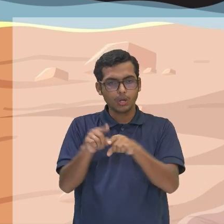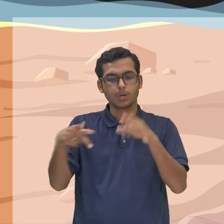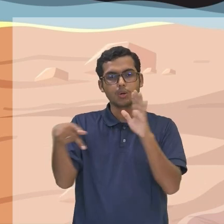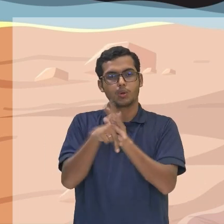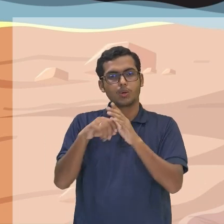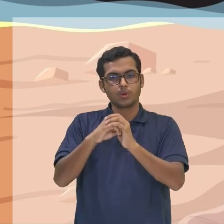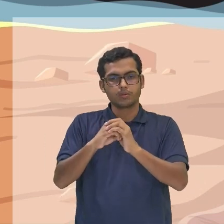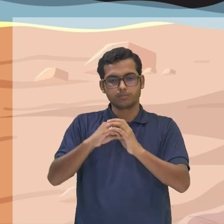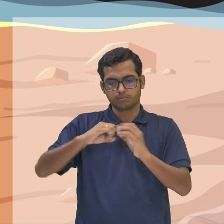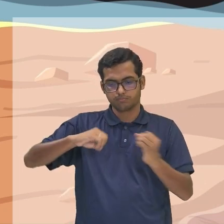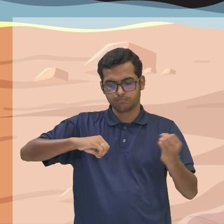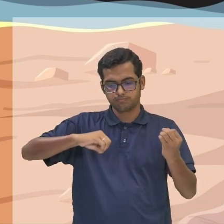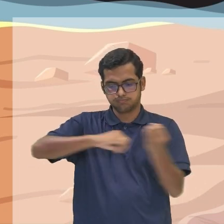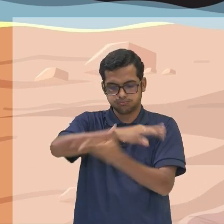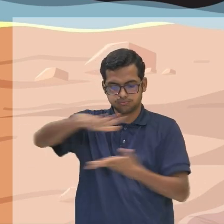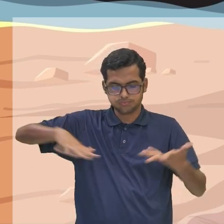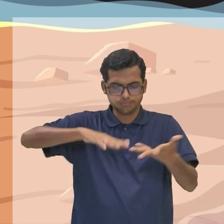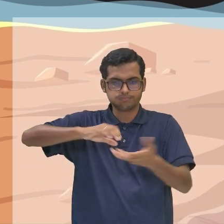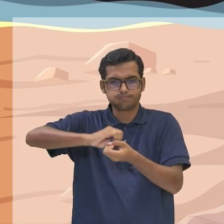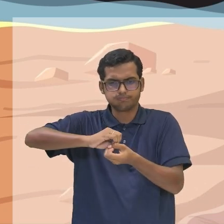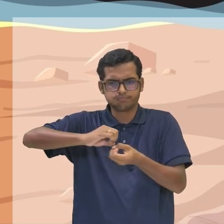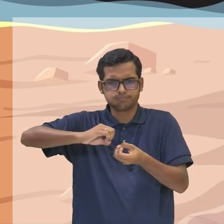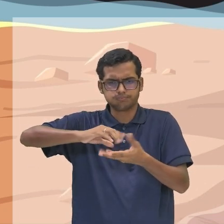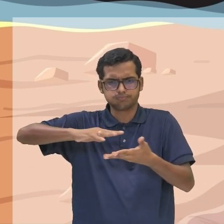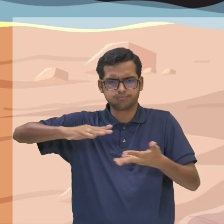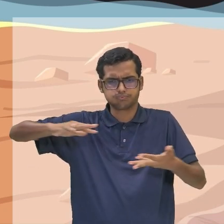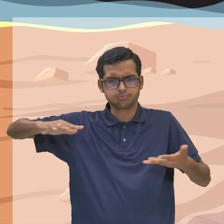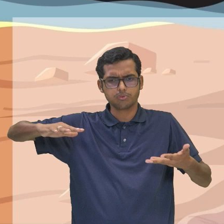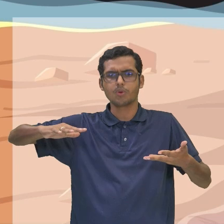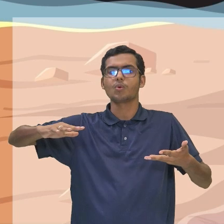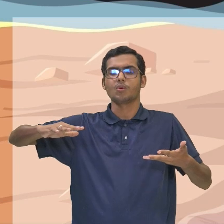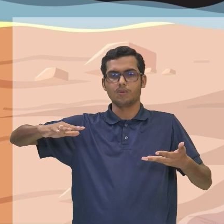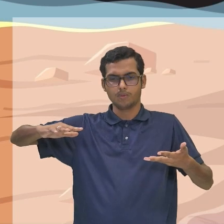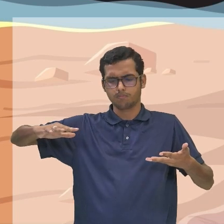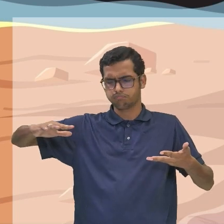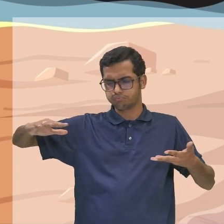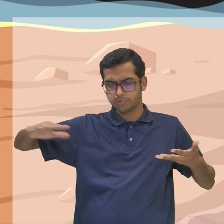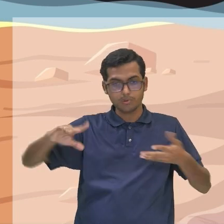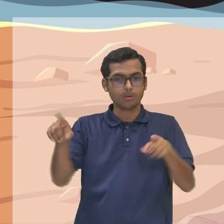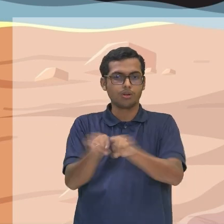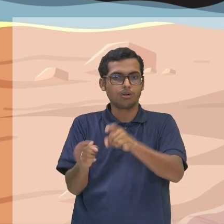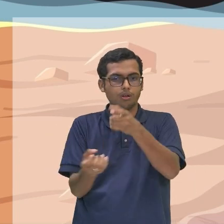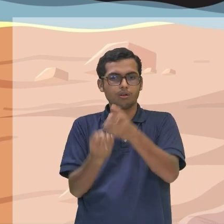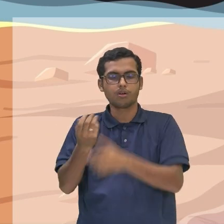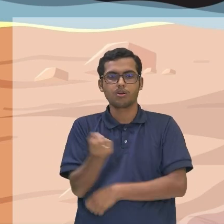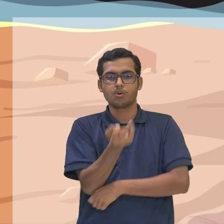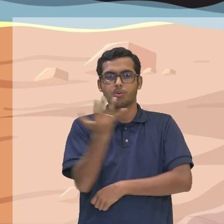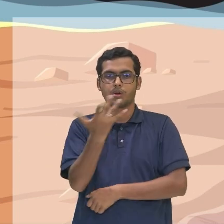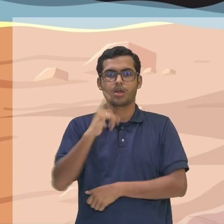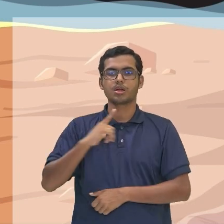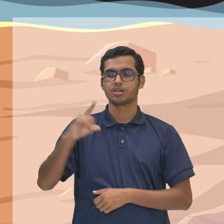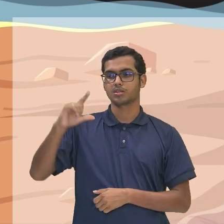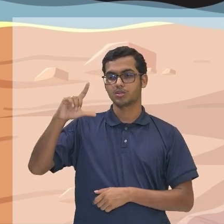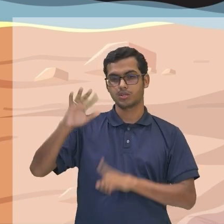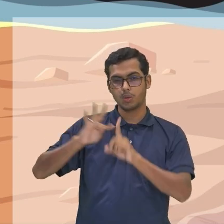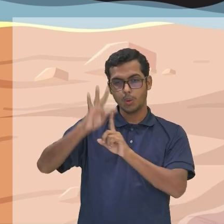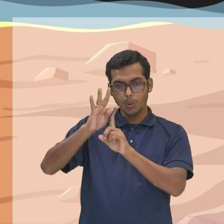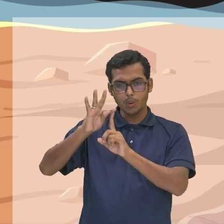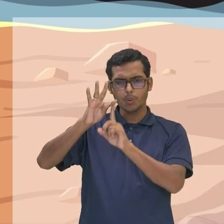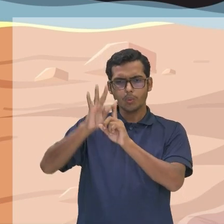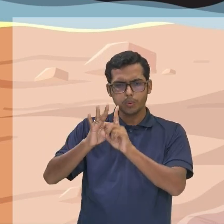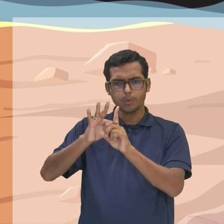temperatura. Consequentemente, surgiram aí as forças fundamentais, tá certo? As forças se refinaram e